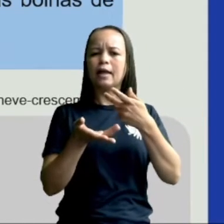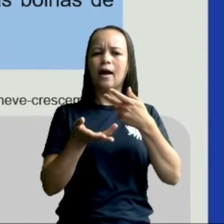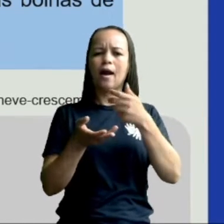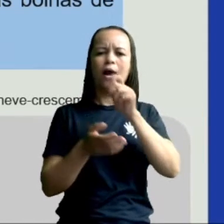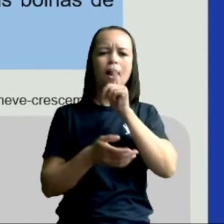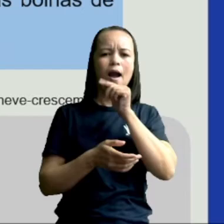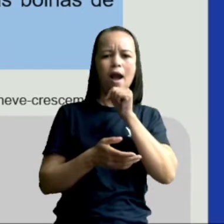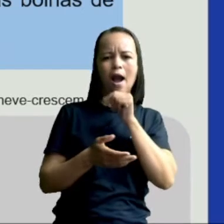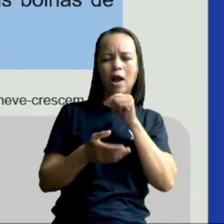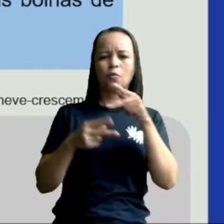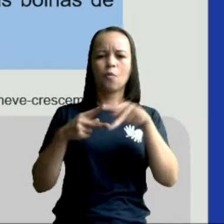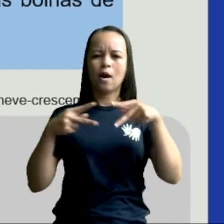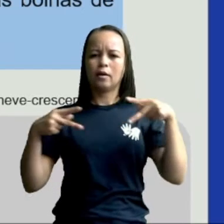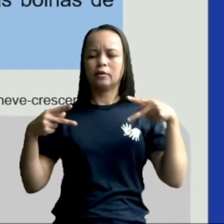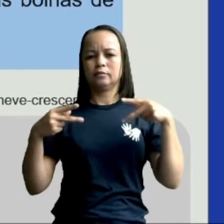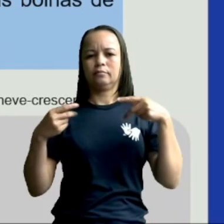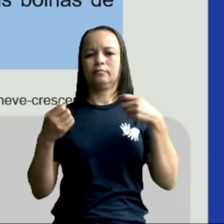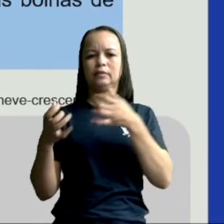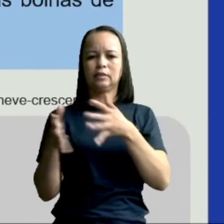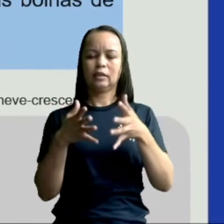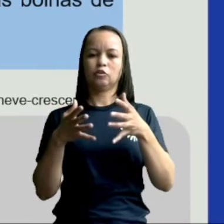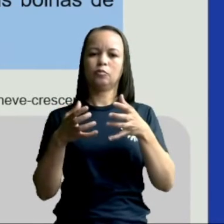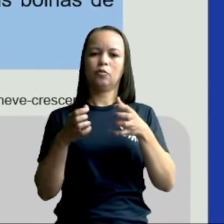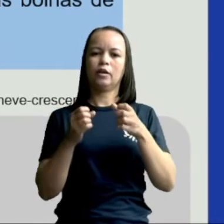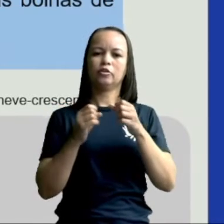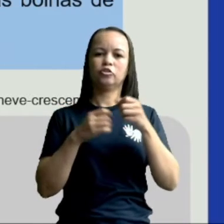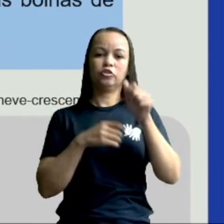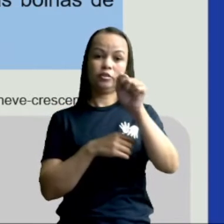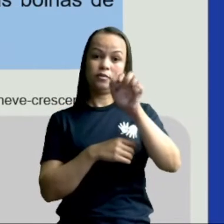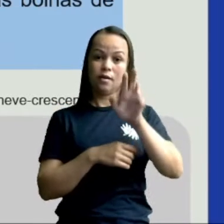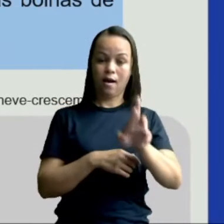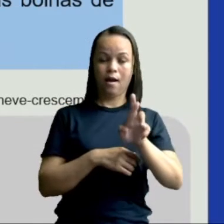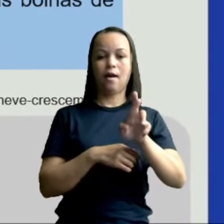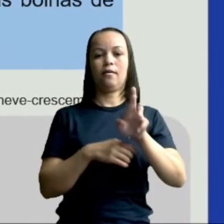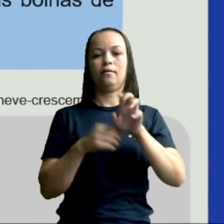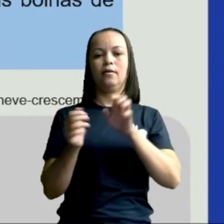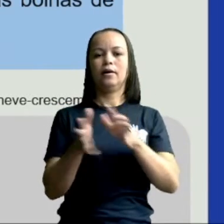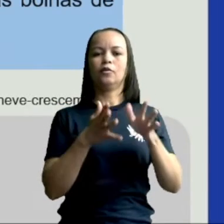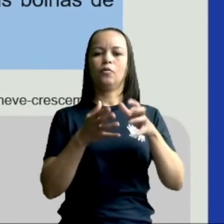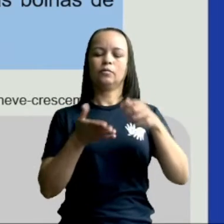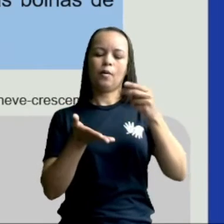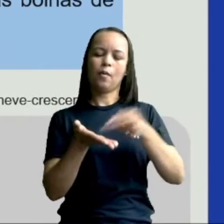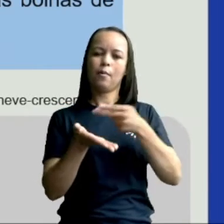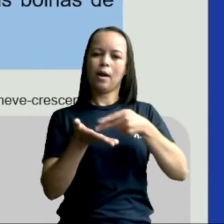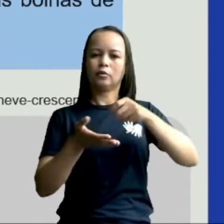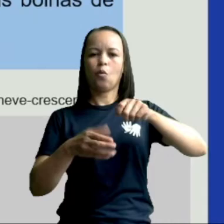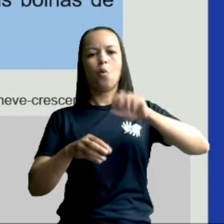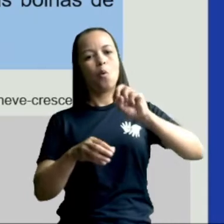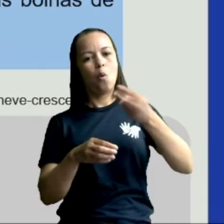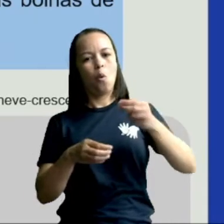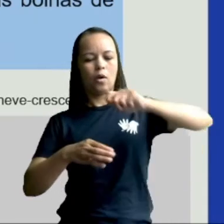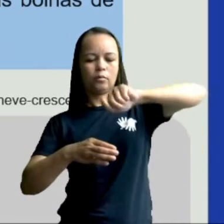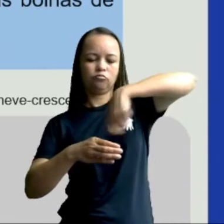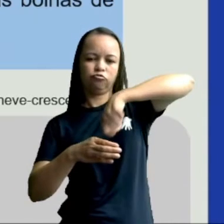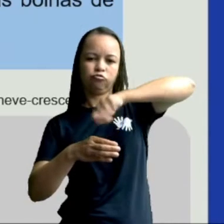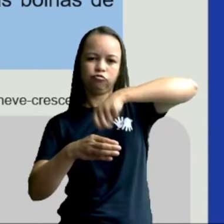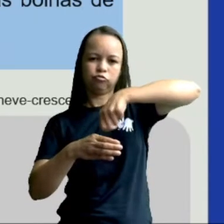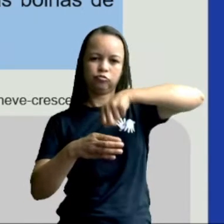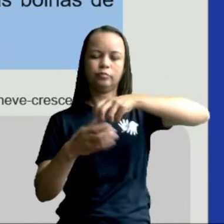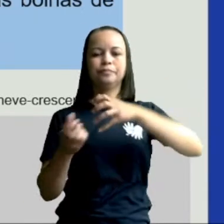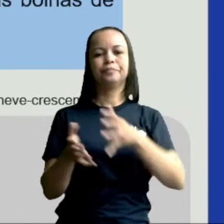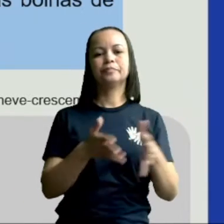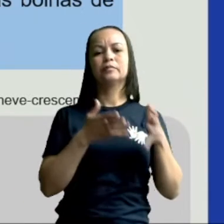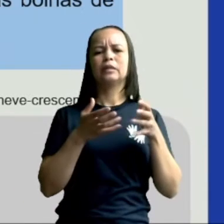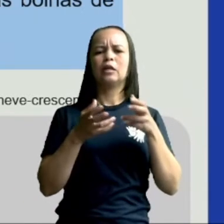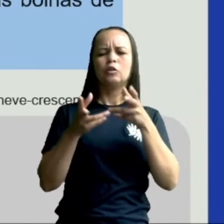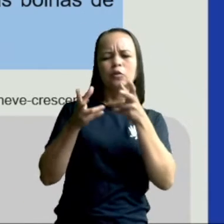a incorporação das bolhas de ar. Quando batemos a clara com um garfo ou uma batedeira, nós